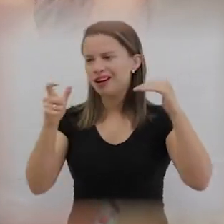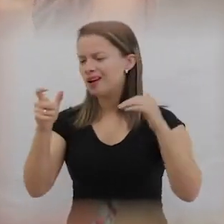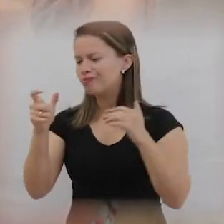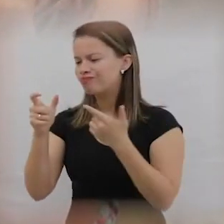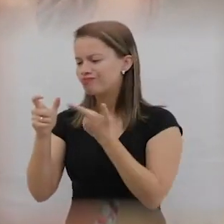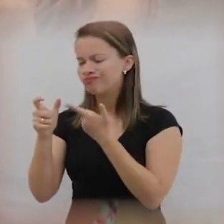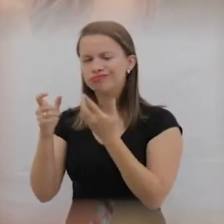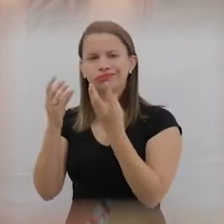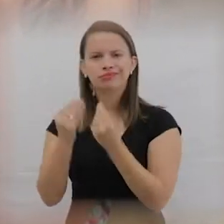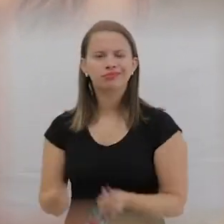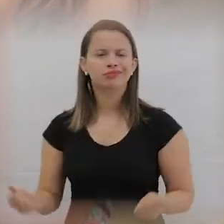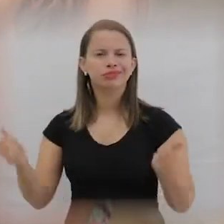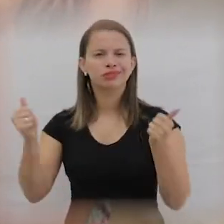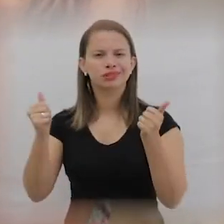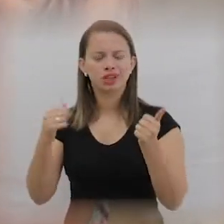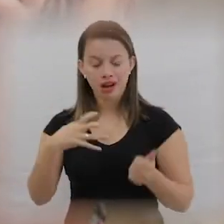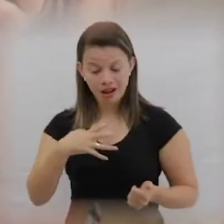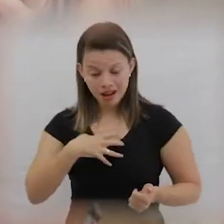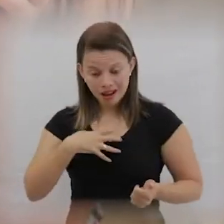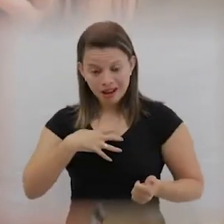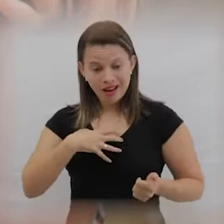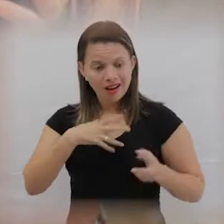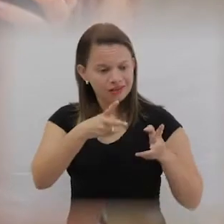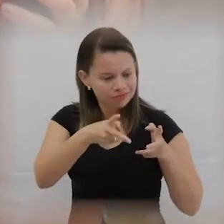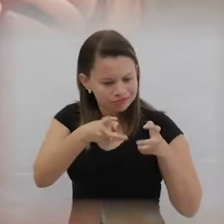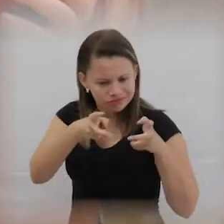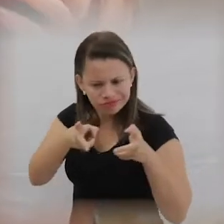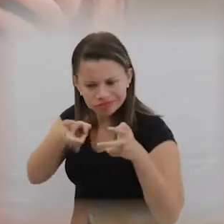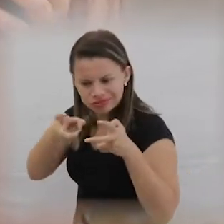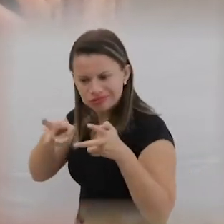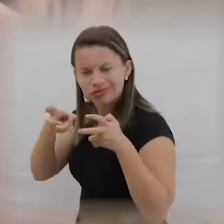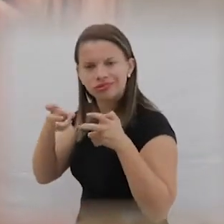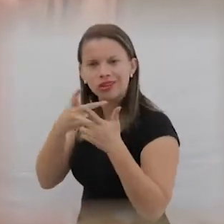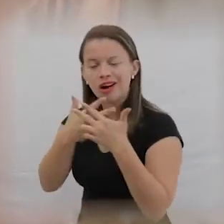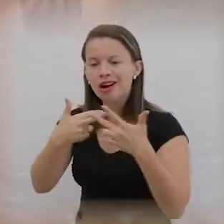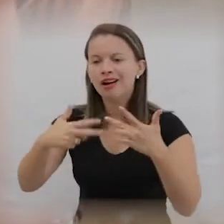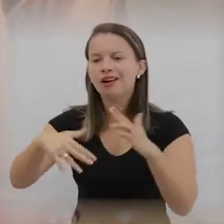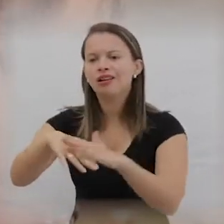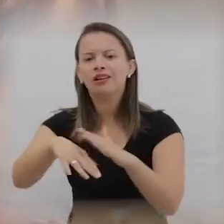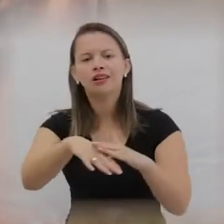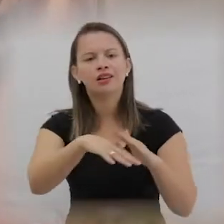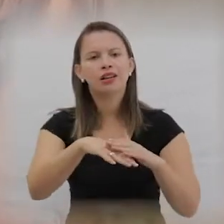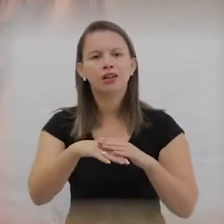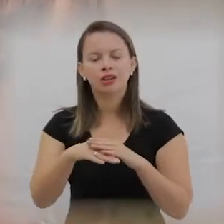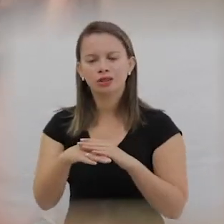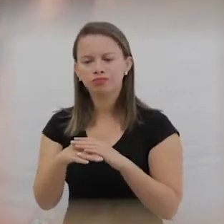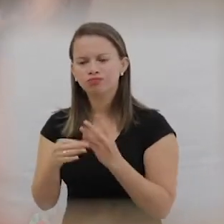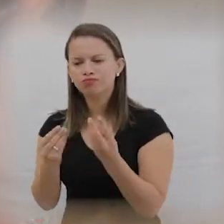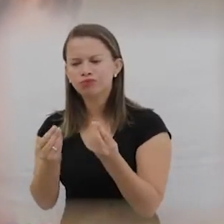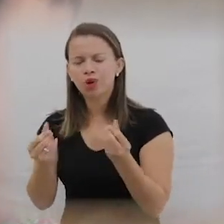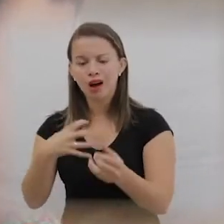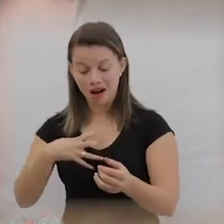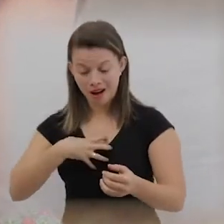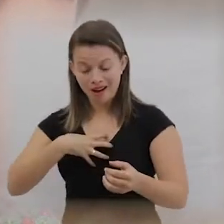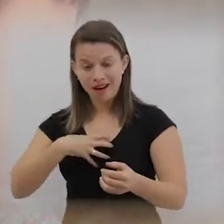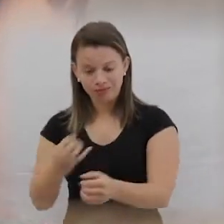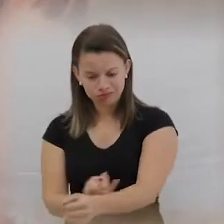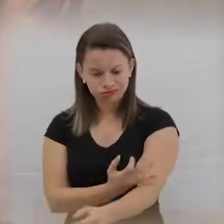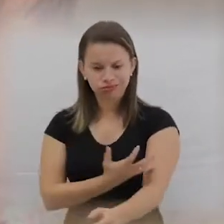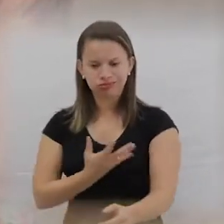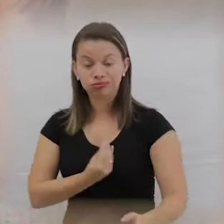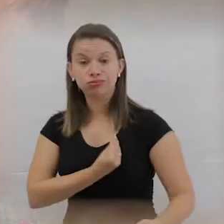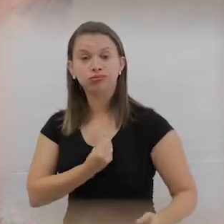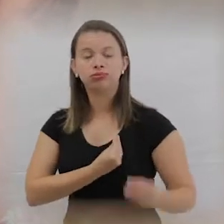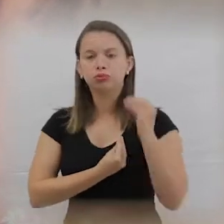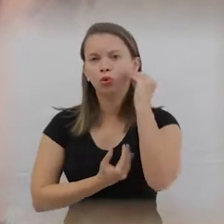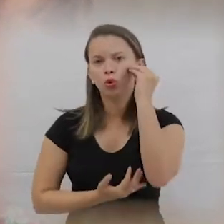no sentir, do perceber, do que você faz, do que você sente, do que você